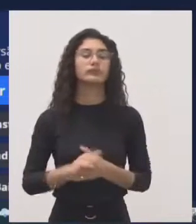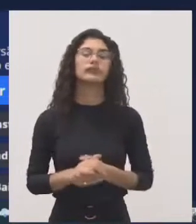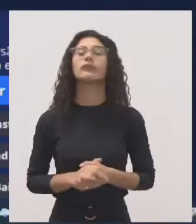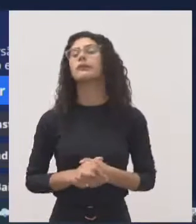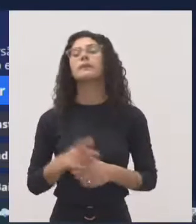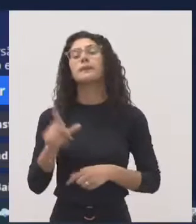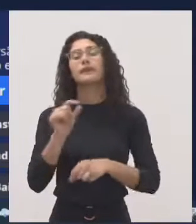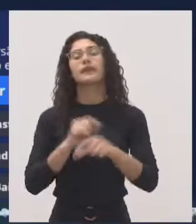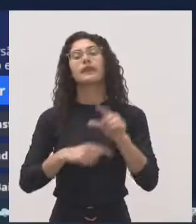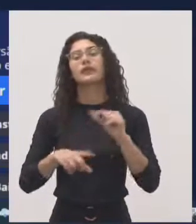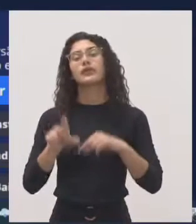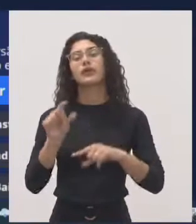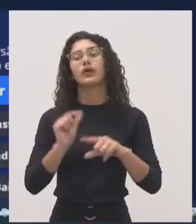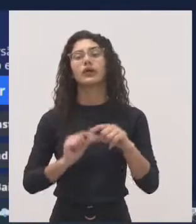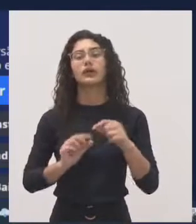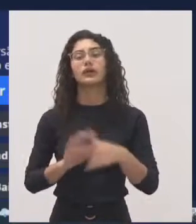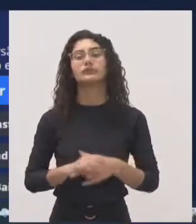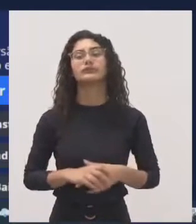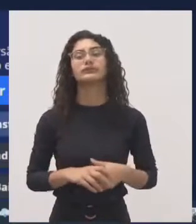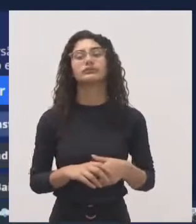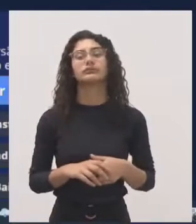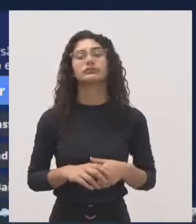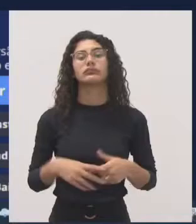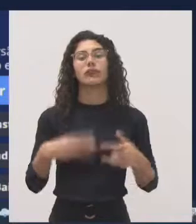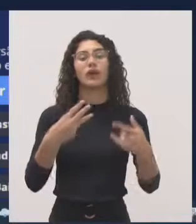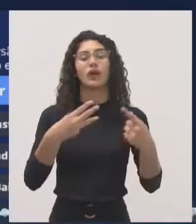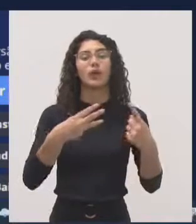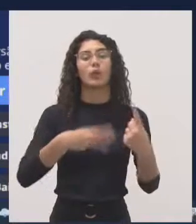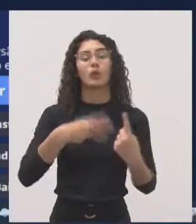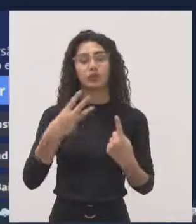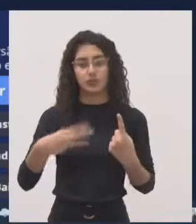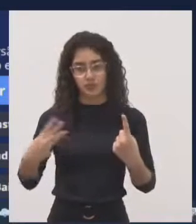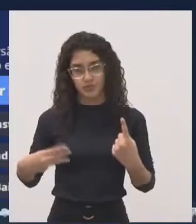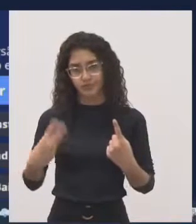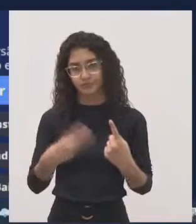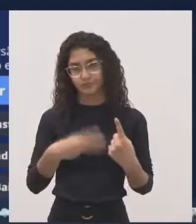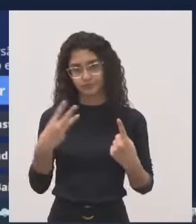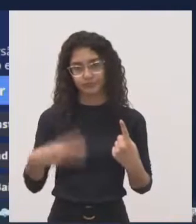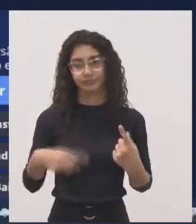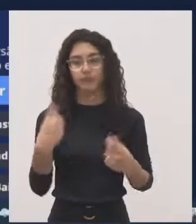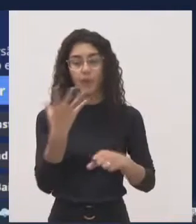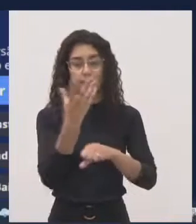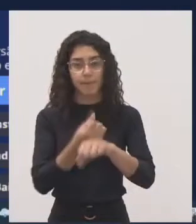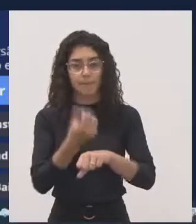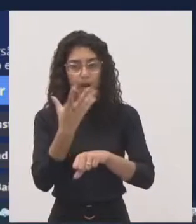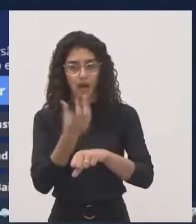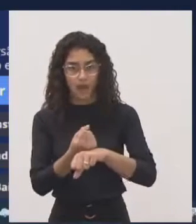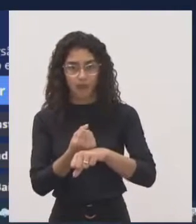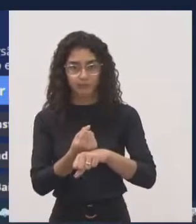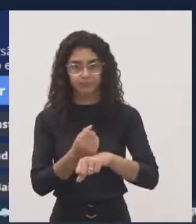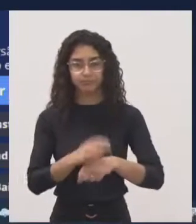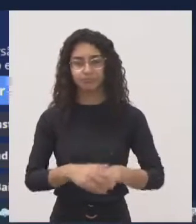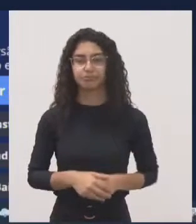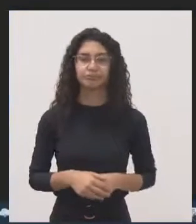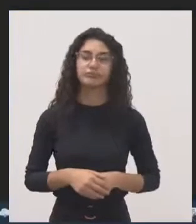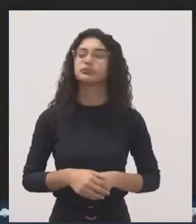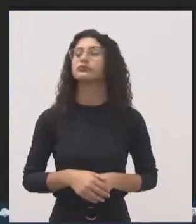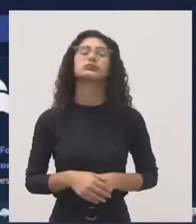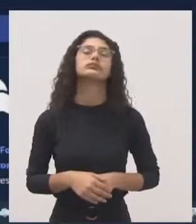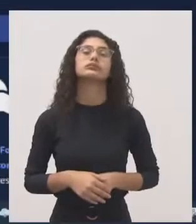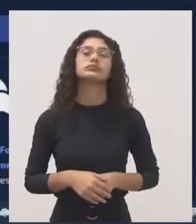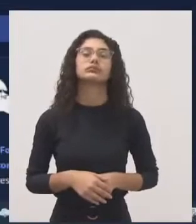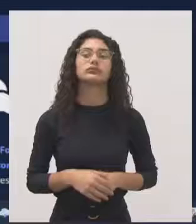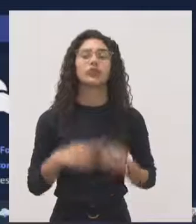deixar selecionado aqui o Windows. A gente vai baixar instalador. A gente vai